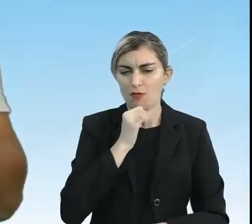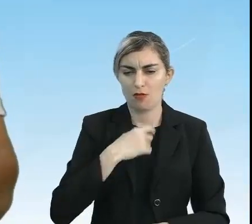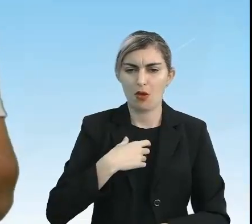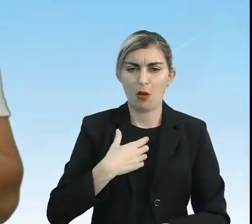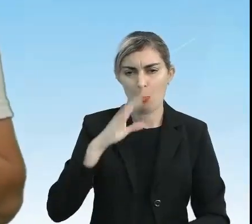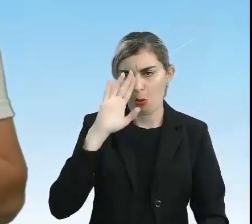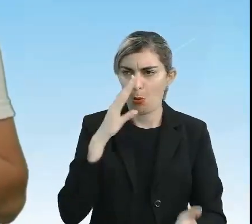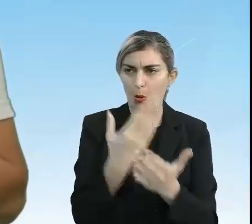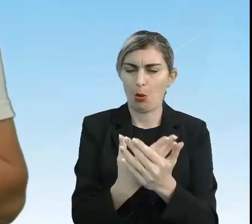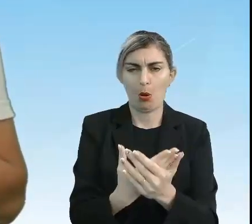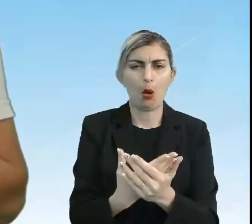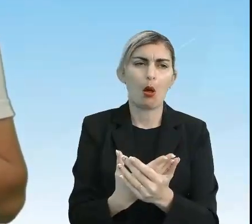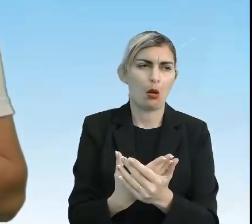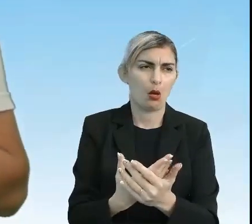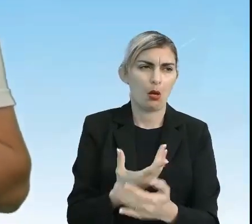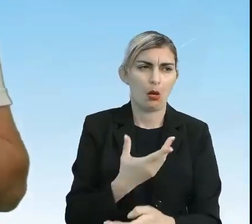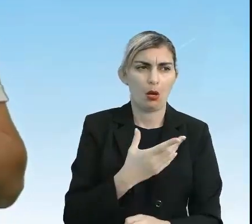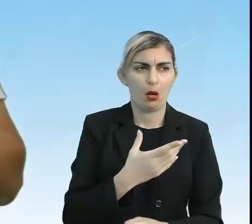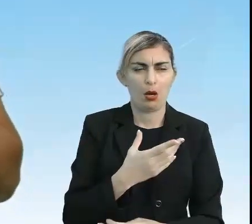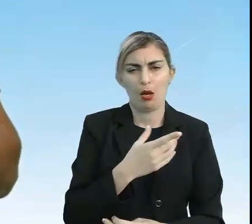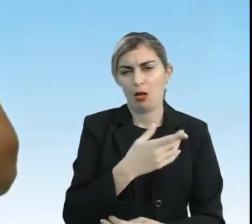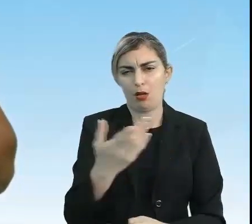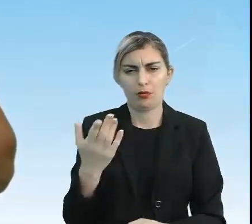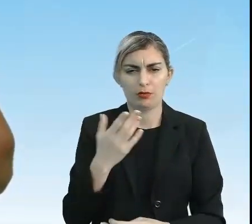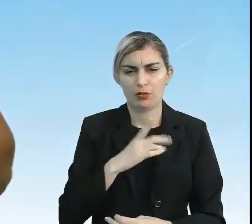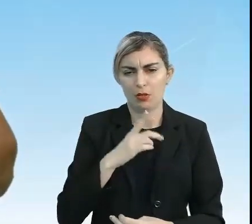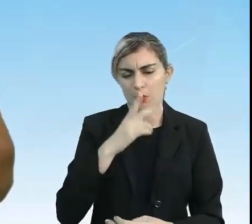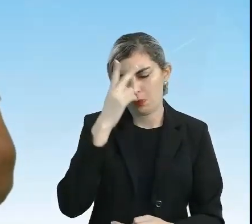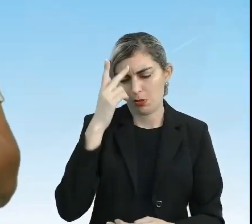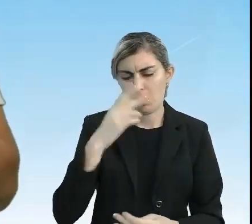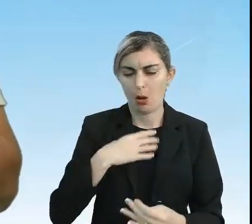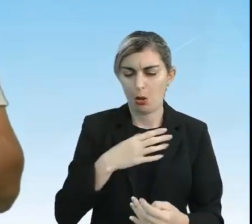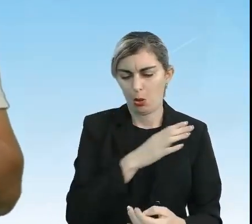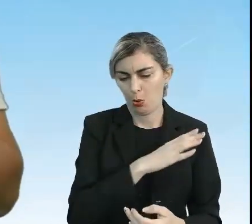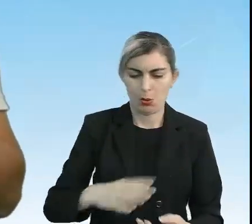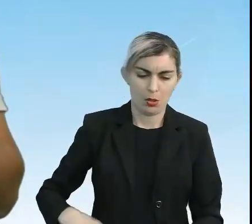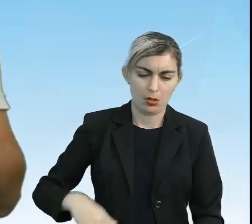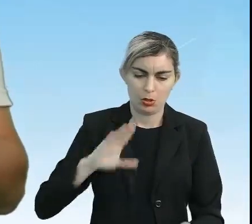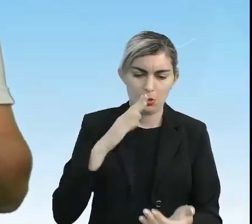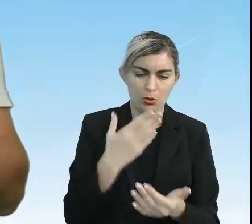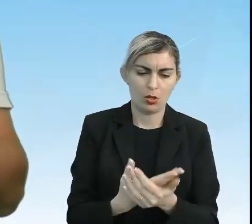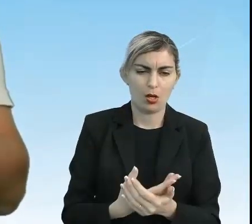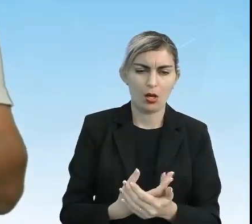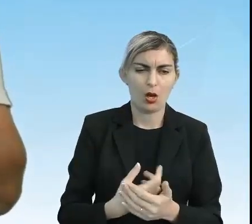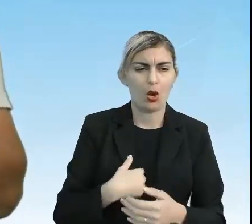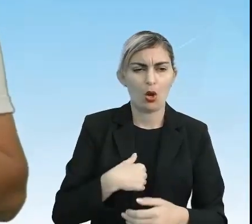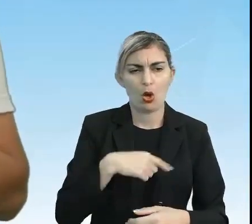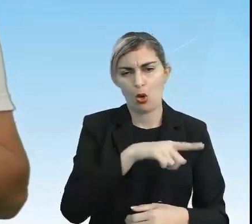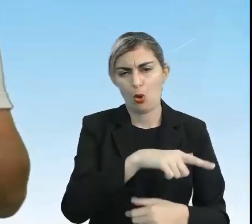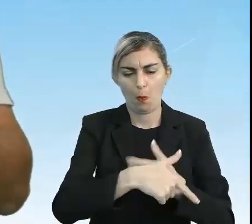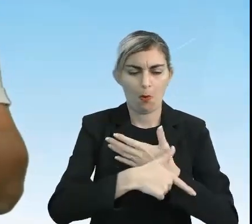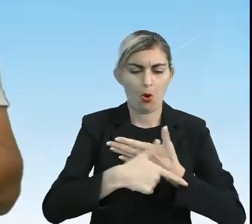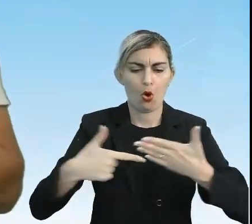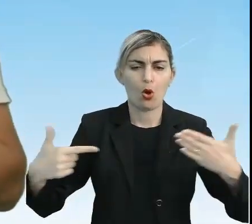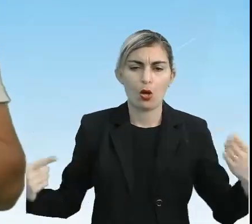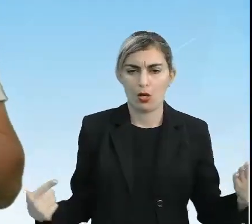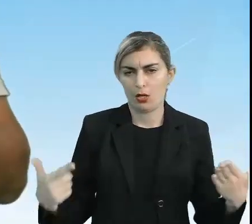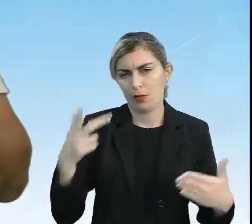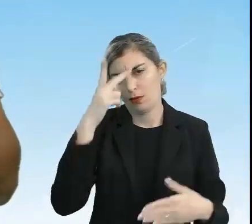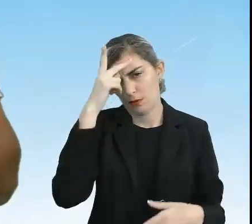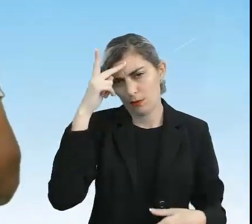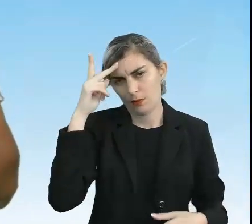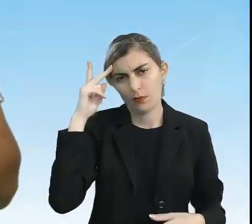e são a favor da pena de morte, né? Nós temos, às vezes, pessoas que dizem que são a favor da moralidade e são